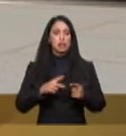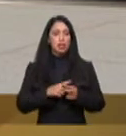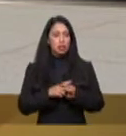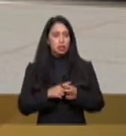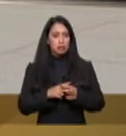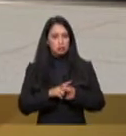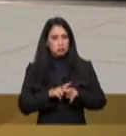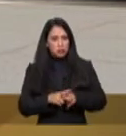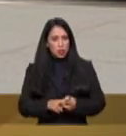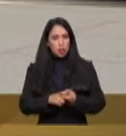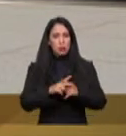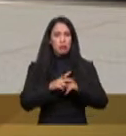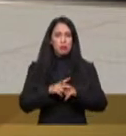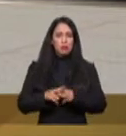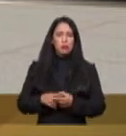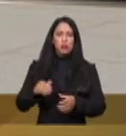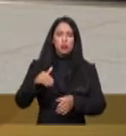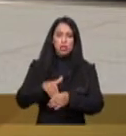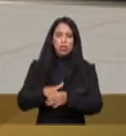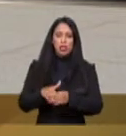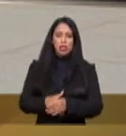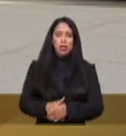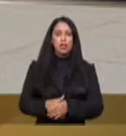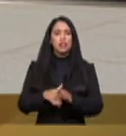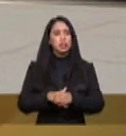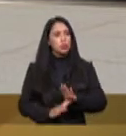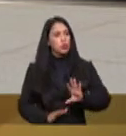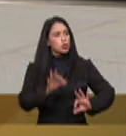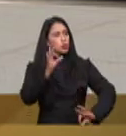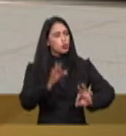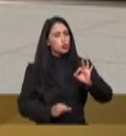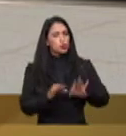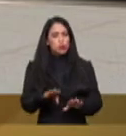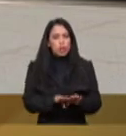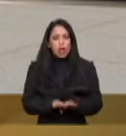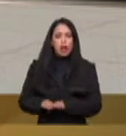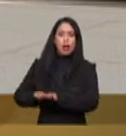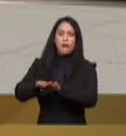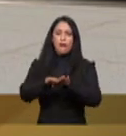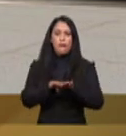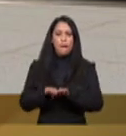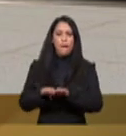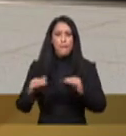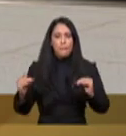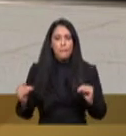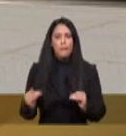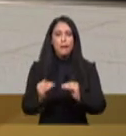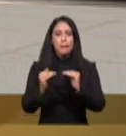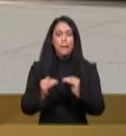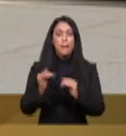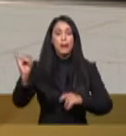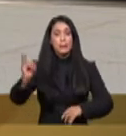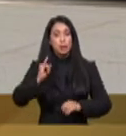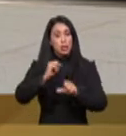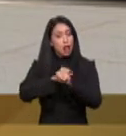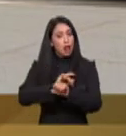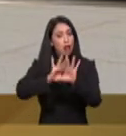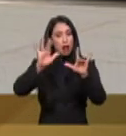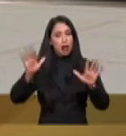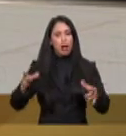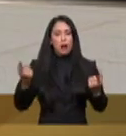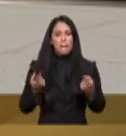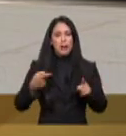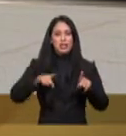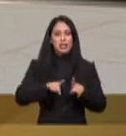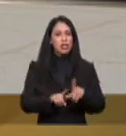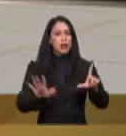eleitoral e da realização de eleições justas, equitativas e críveis, com importantes campanhas de esclarecimento, parcerias